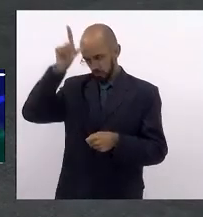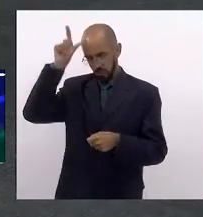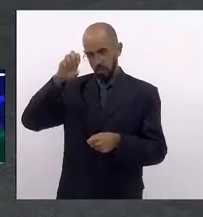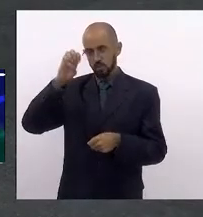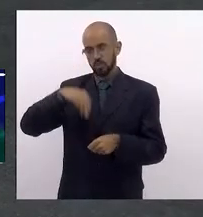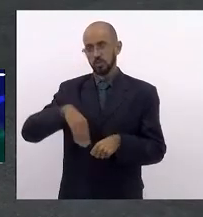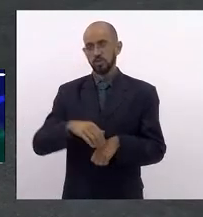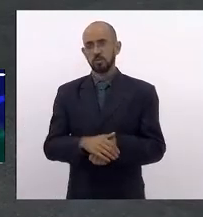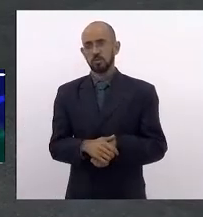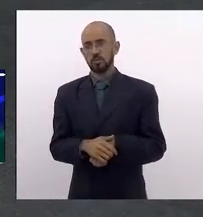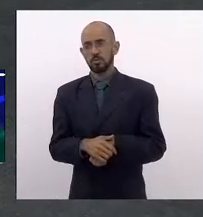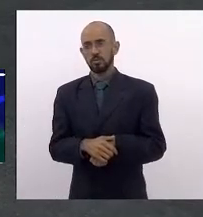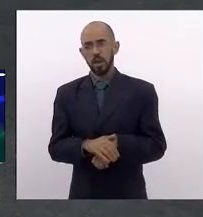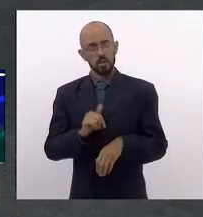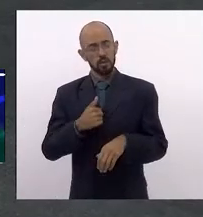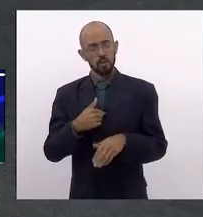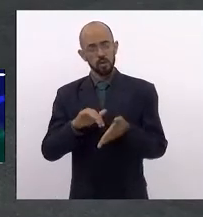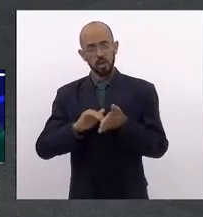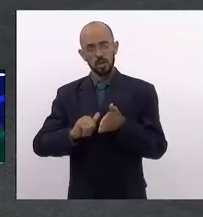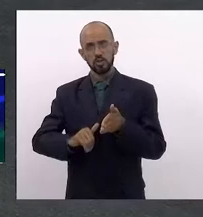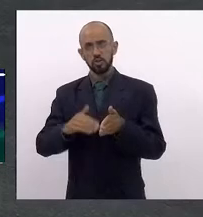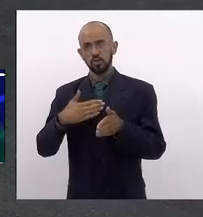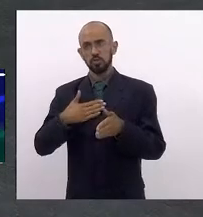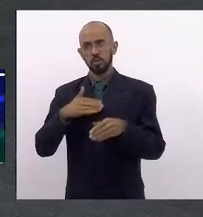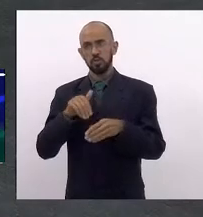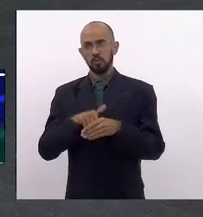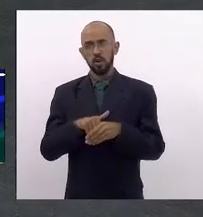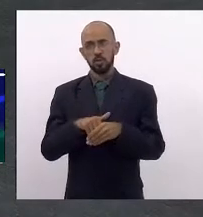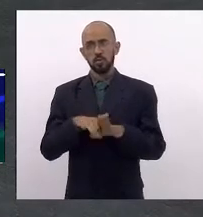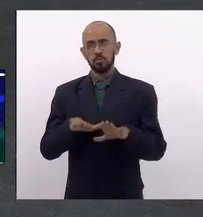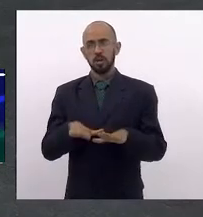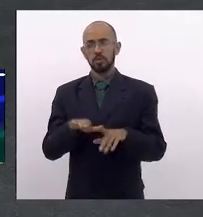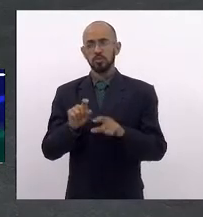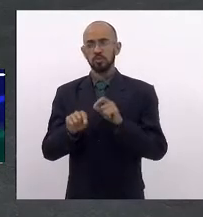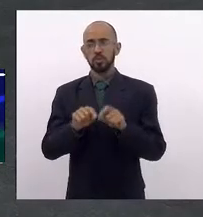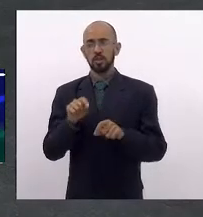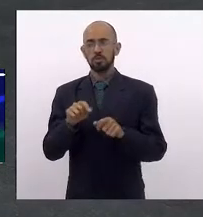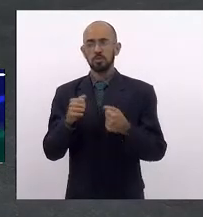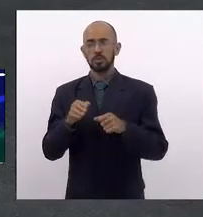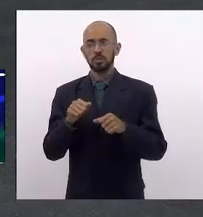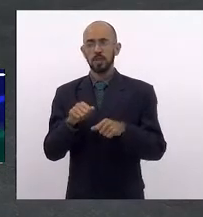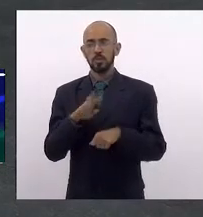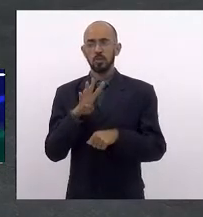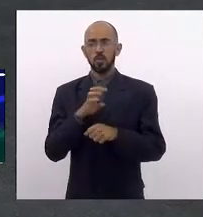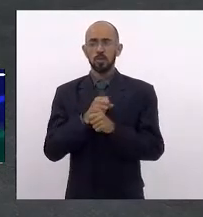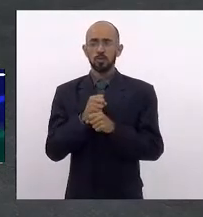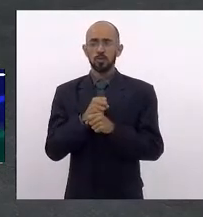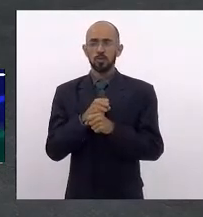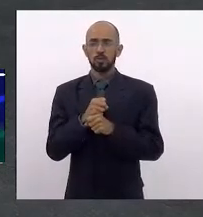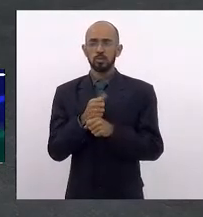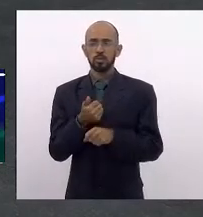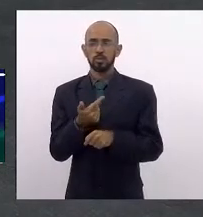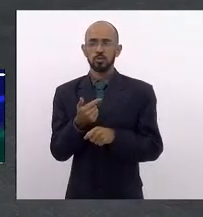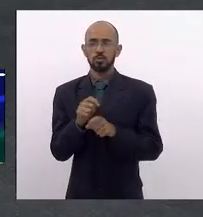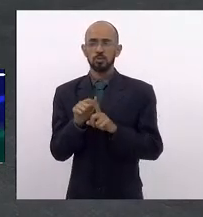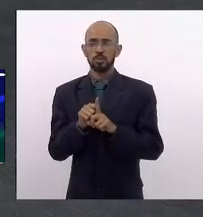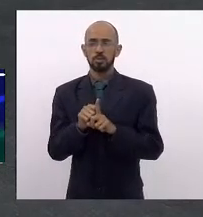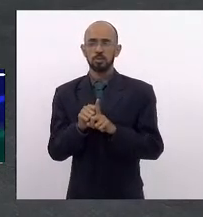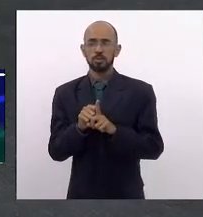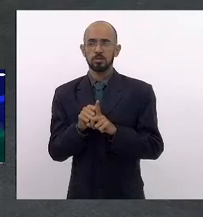última eu retiro Ok só quiser eu retiro o voto mas teria que trocar o quatro anos causa orçamentos que